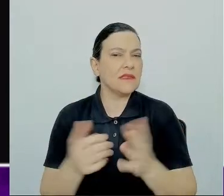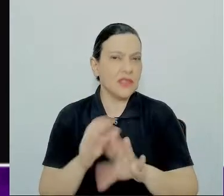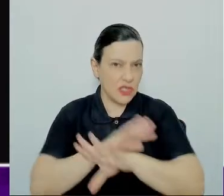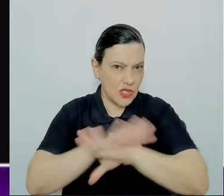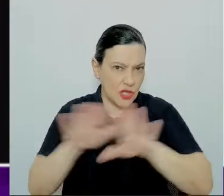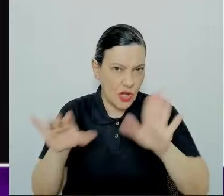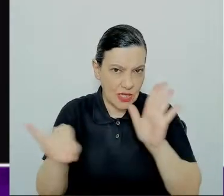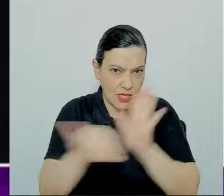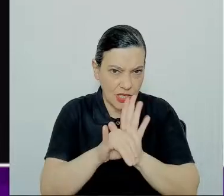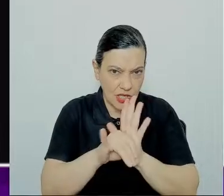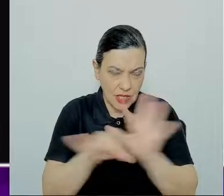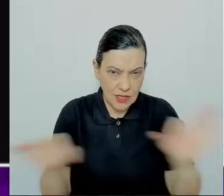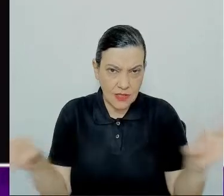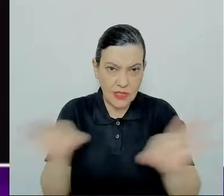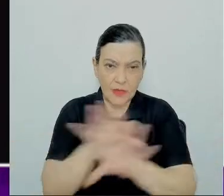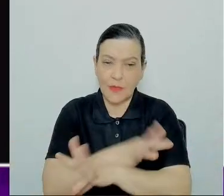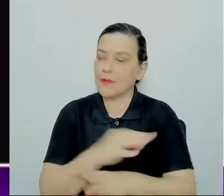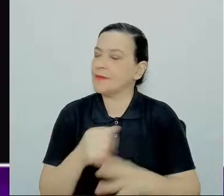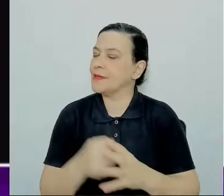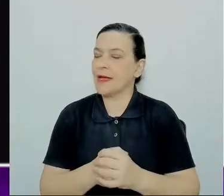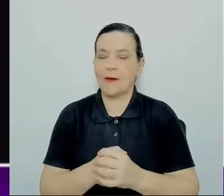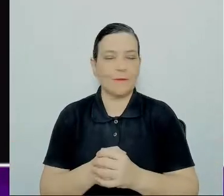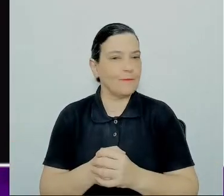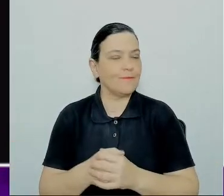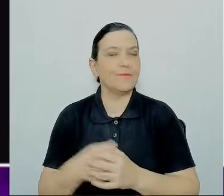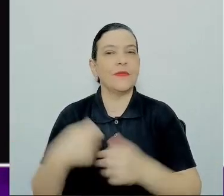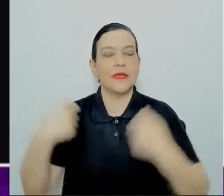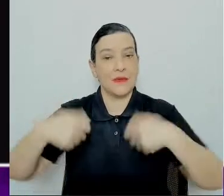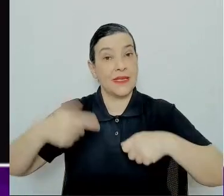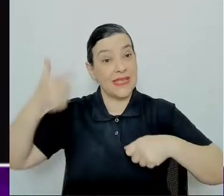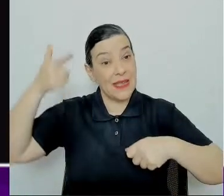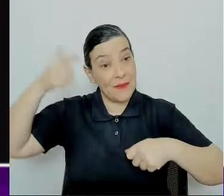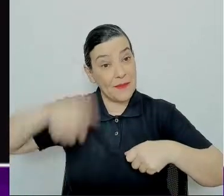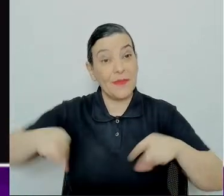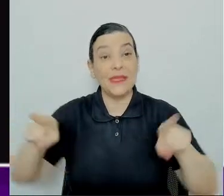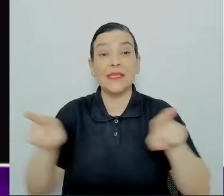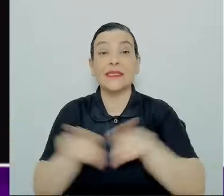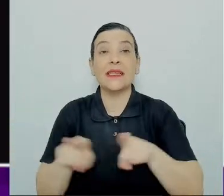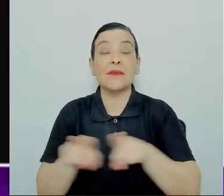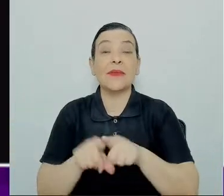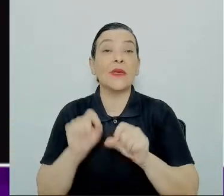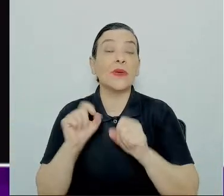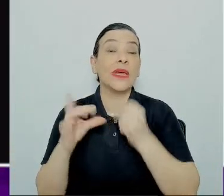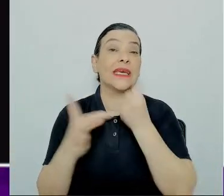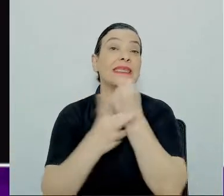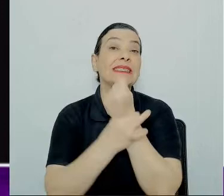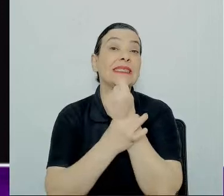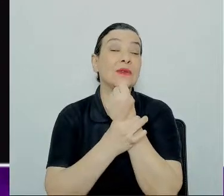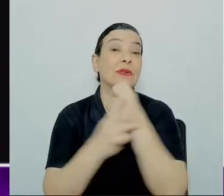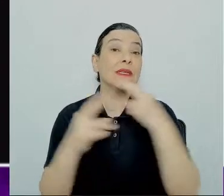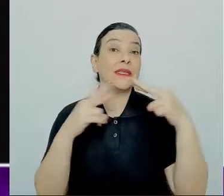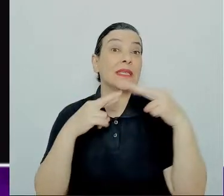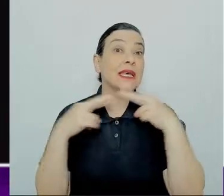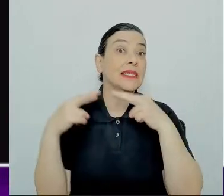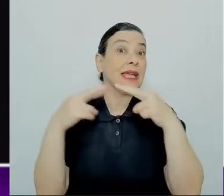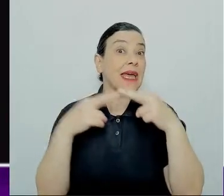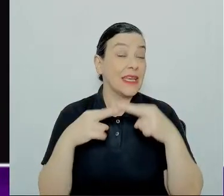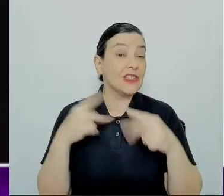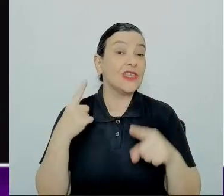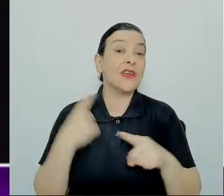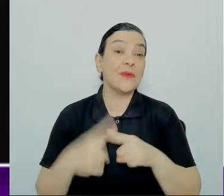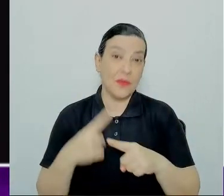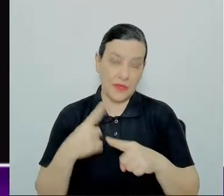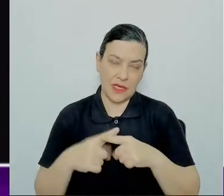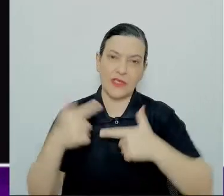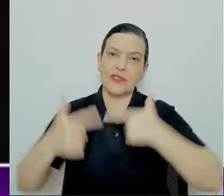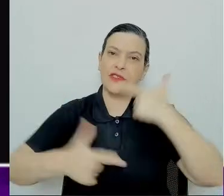identidade é o suficiente? Não, não é o suficiente. Precisamos também avaliar a segurança da nossa rede, porque apesar de nós